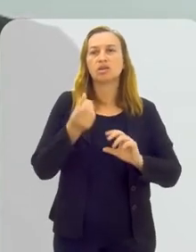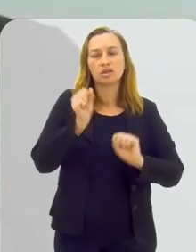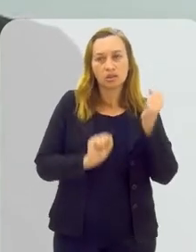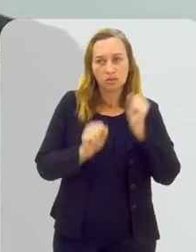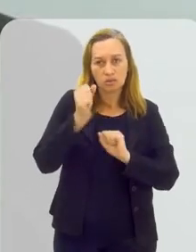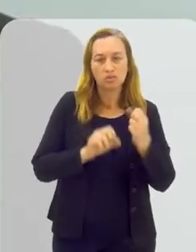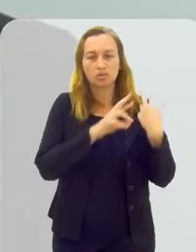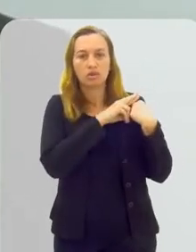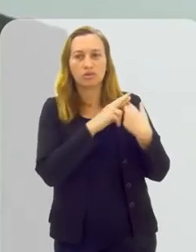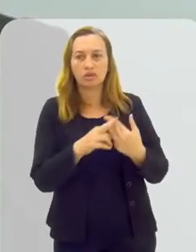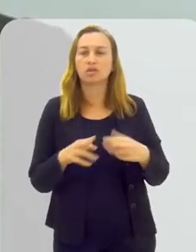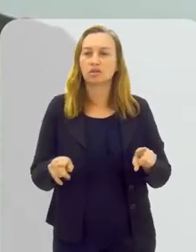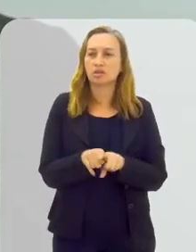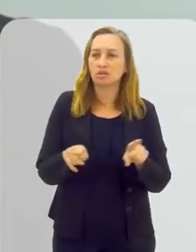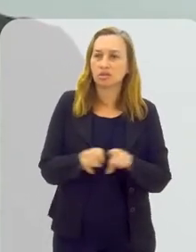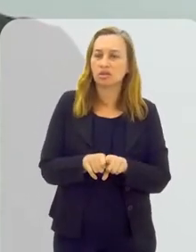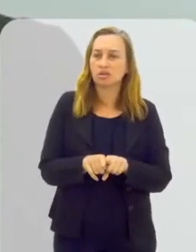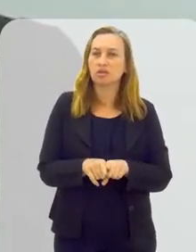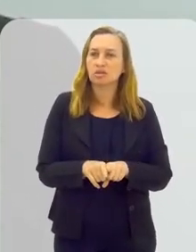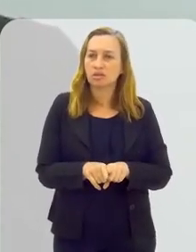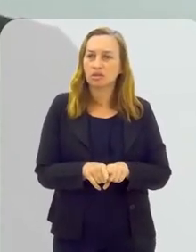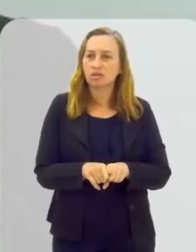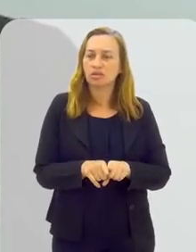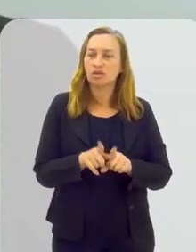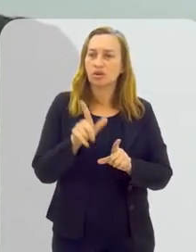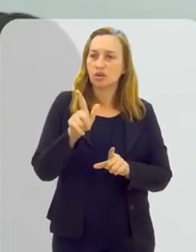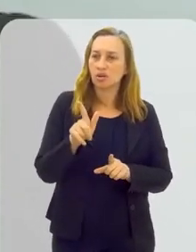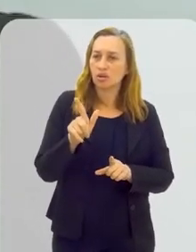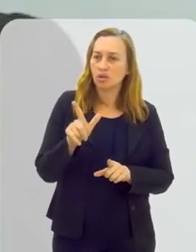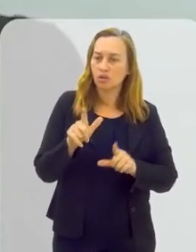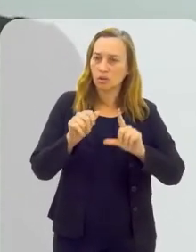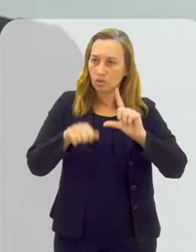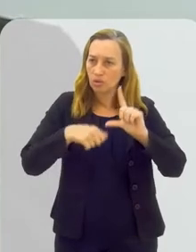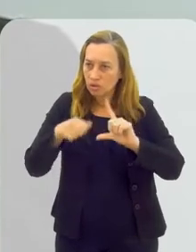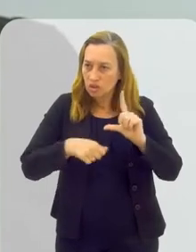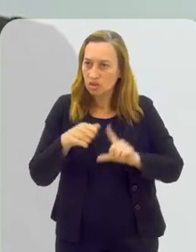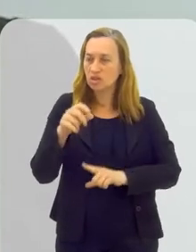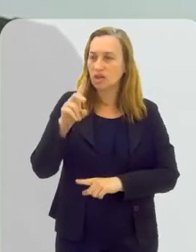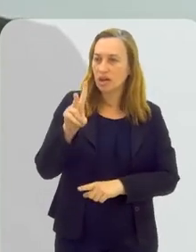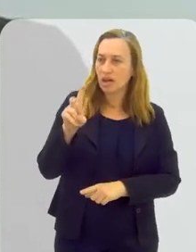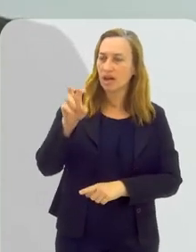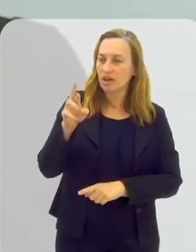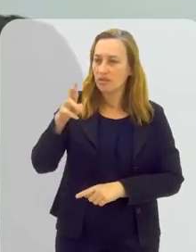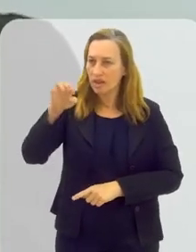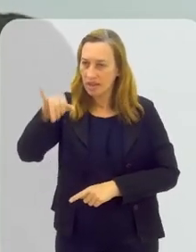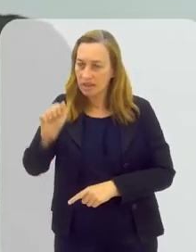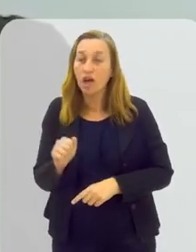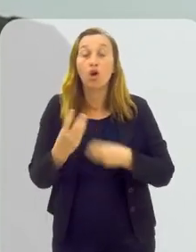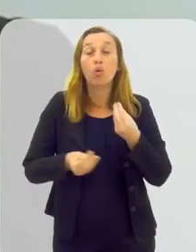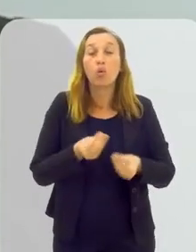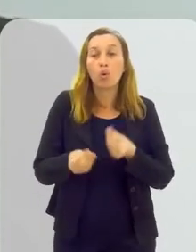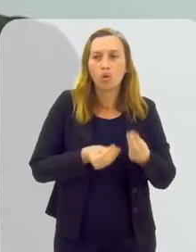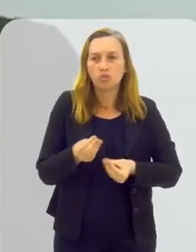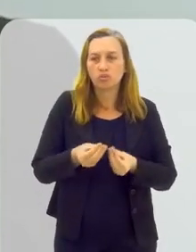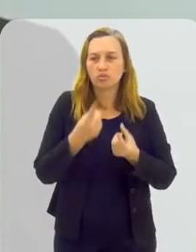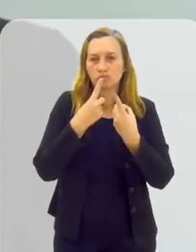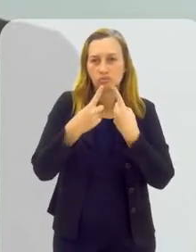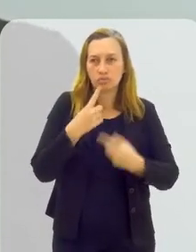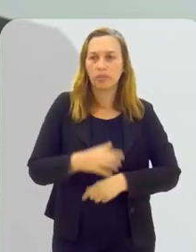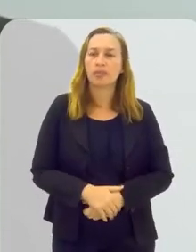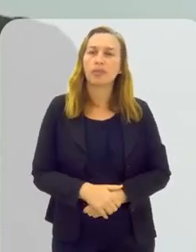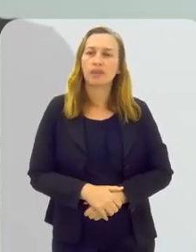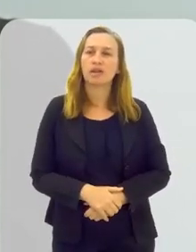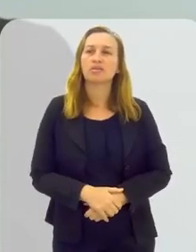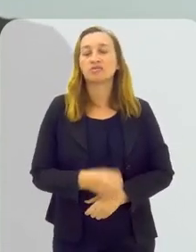desses resíduos em quais indústrias né que são responsáveis também por fazer uma logística reversa tem custo